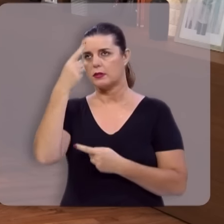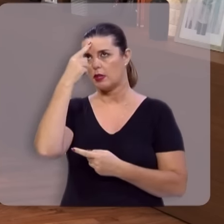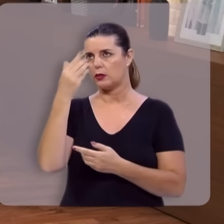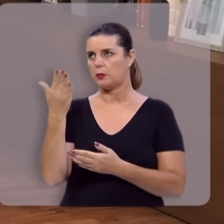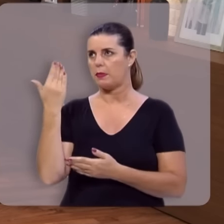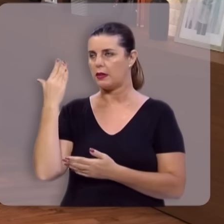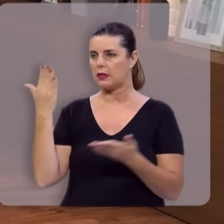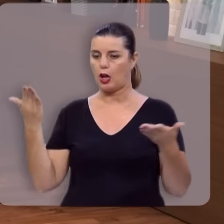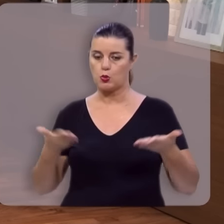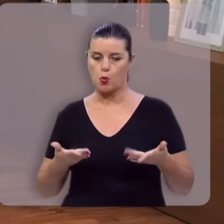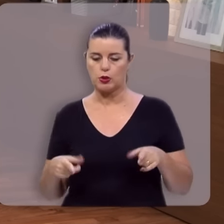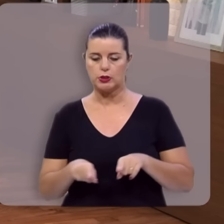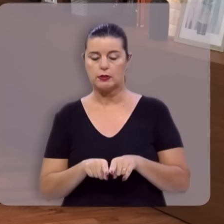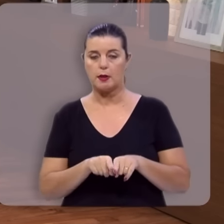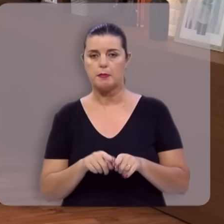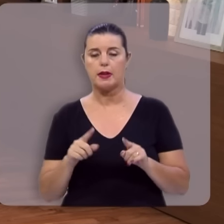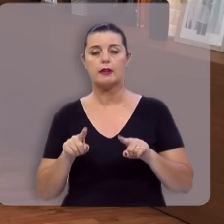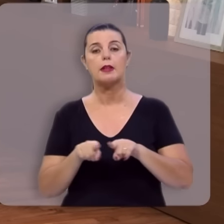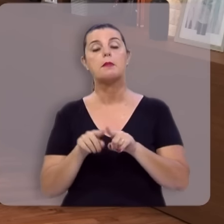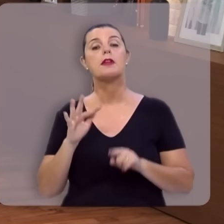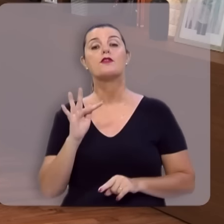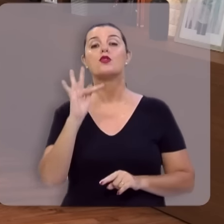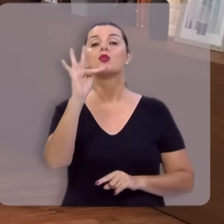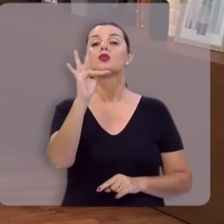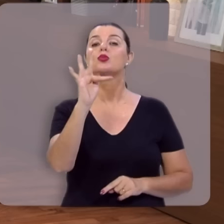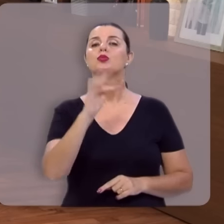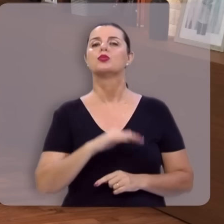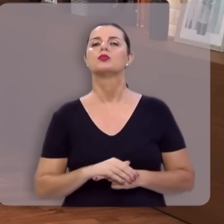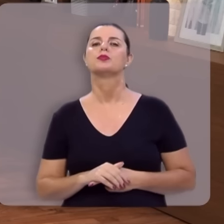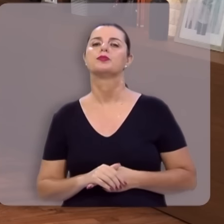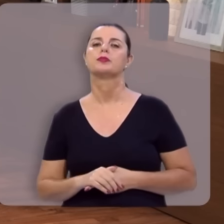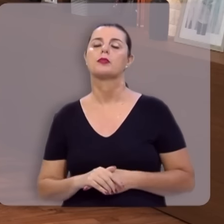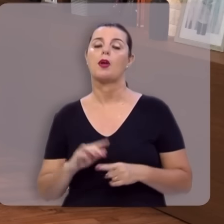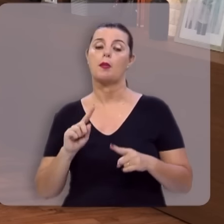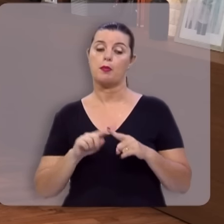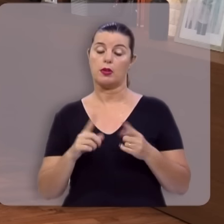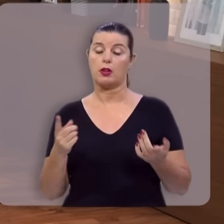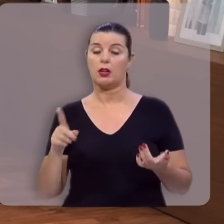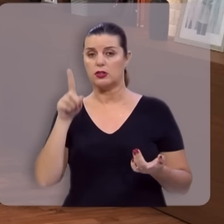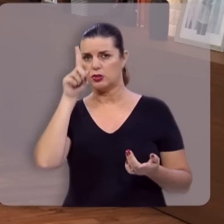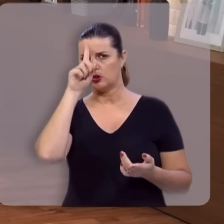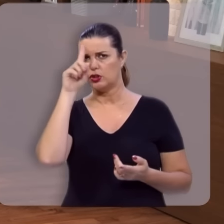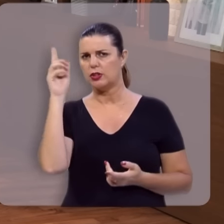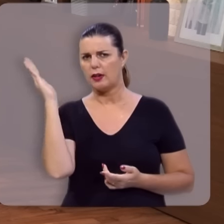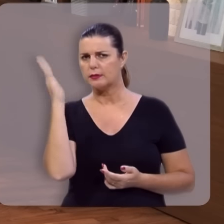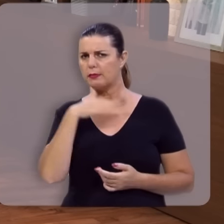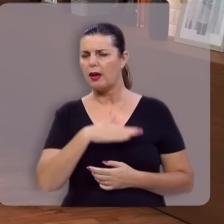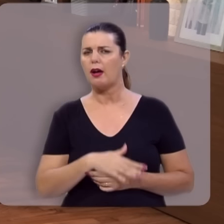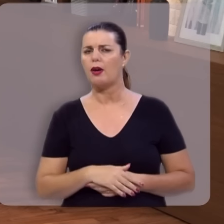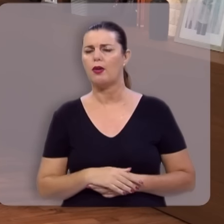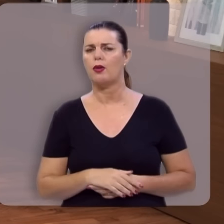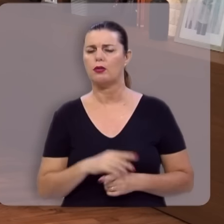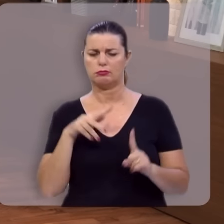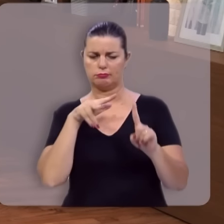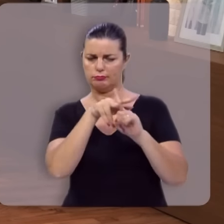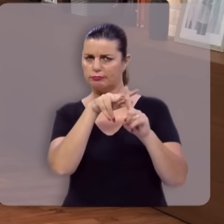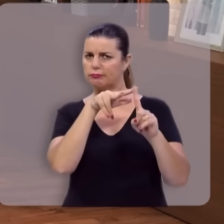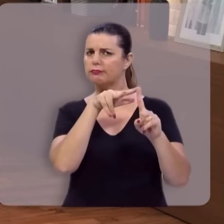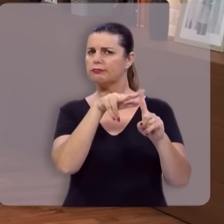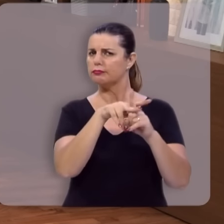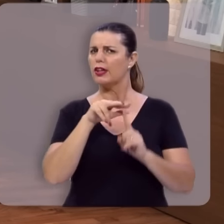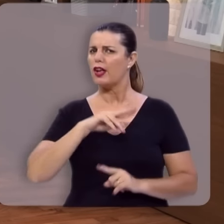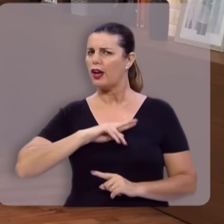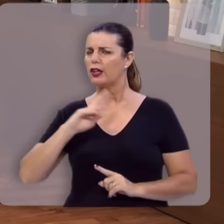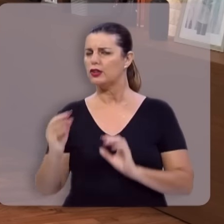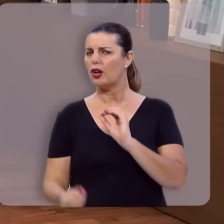passado e ao presente, mas também em relação ao futuro. Porque os dias eram sombrios. A perseguição religiosa